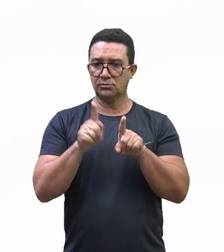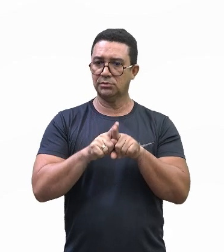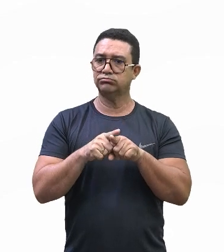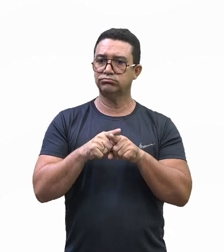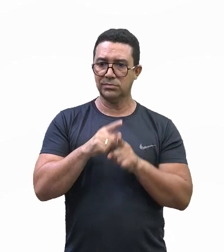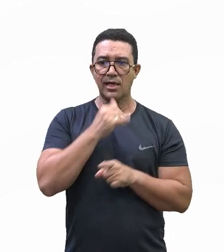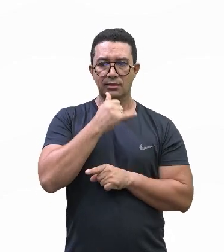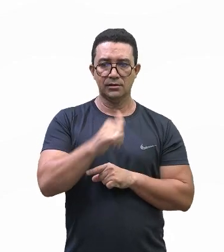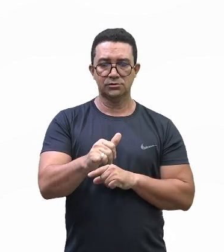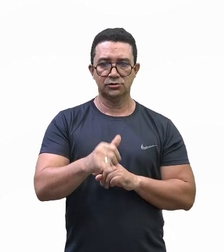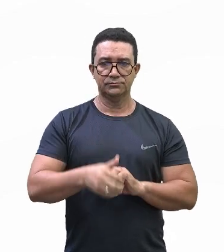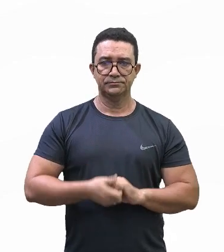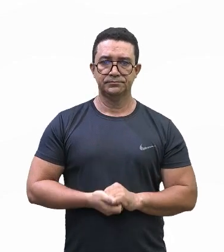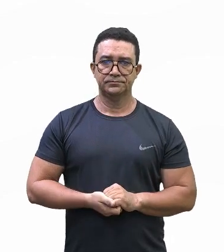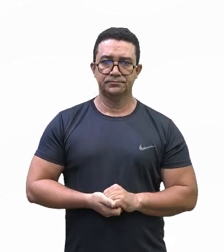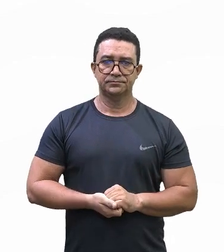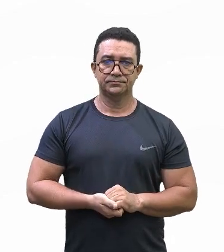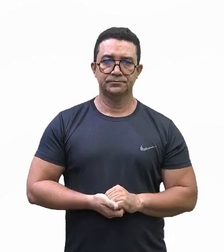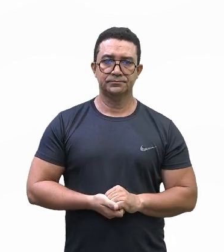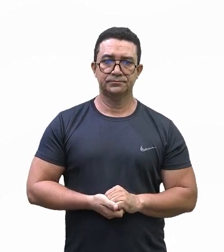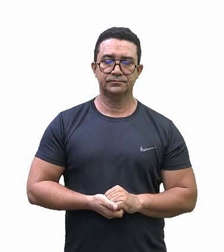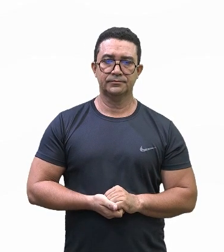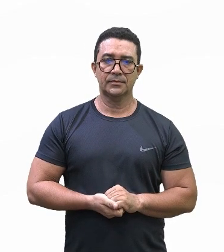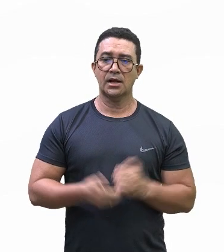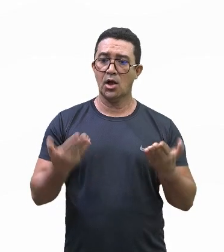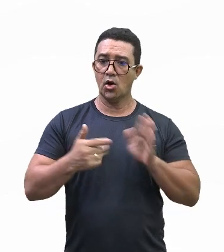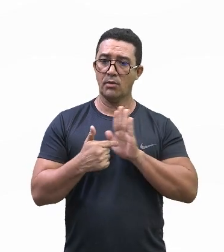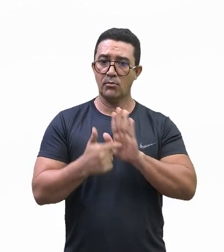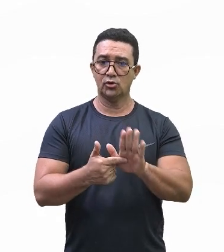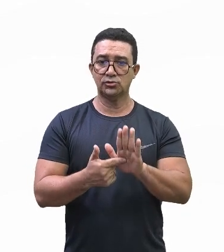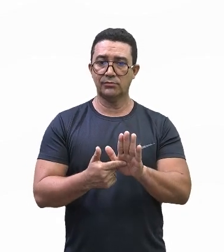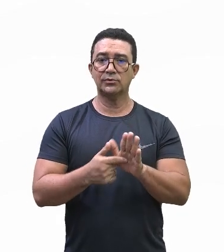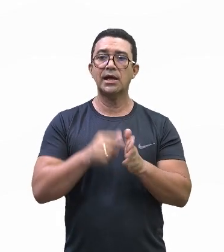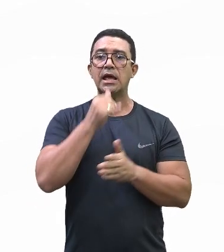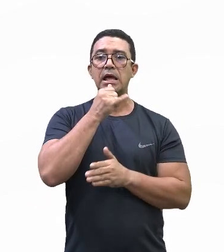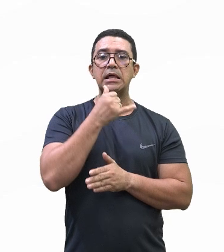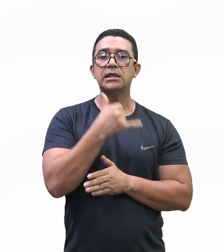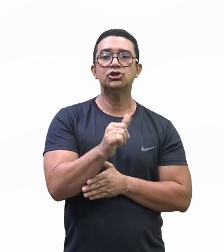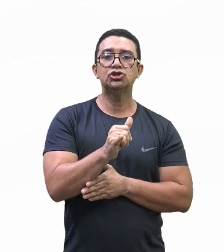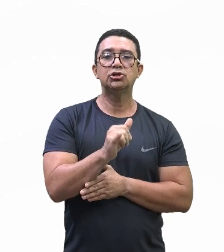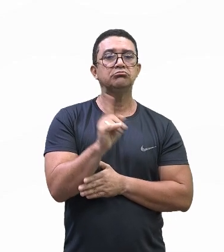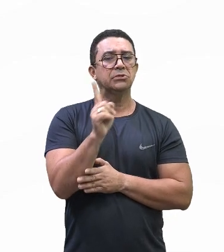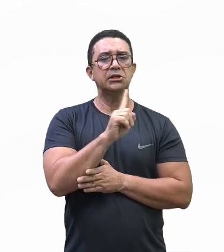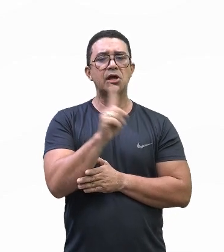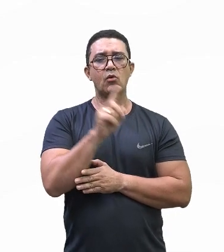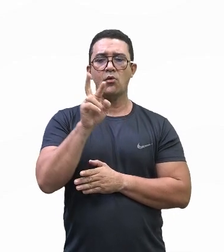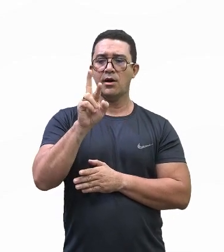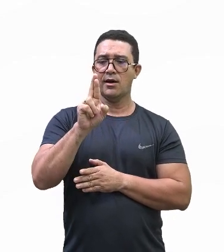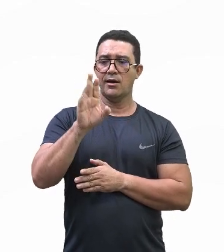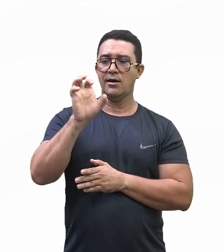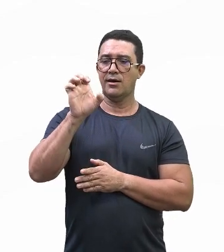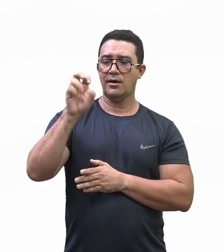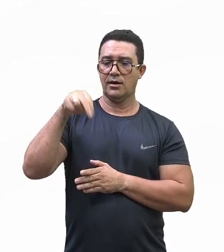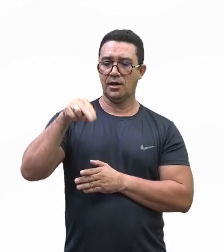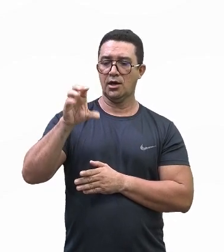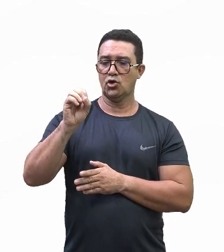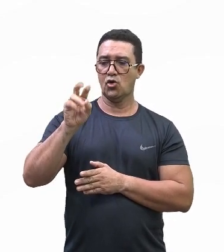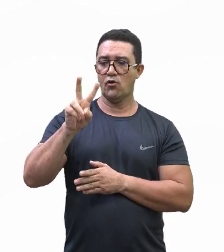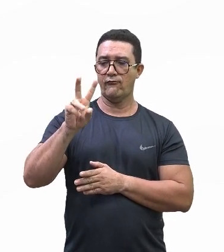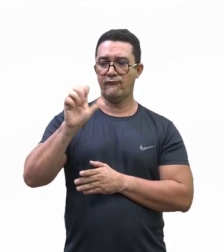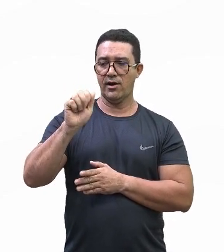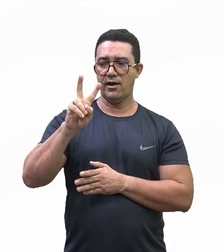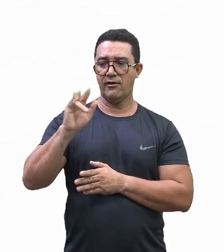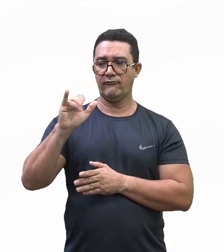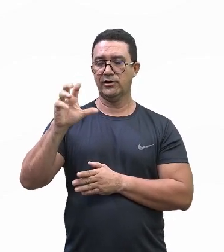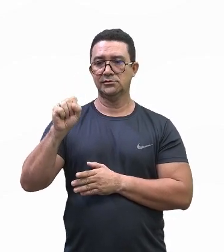bastante energia. Agora eu vou apresentar as energias que não são renováveis, né? São aquelas que